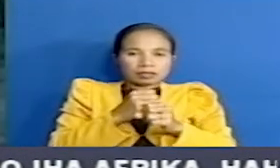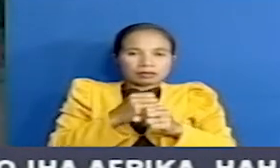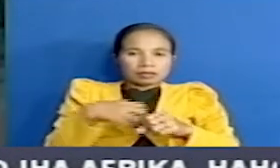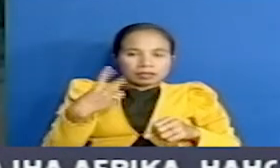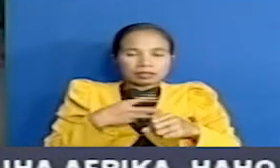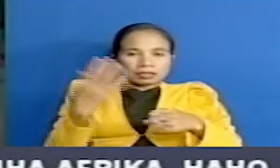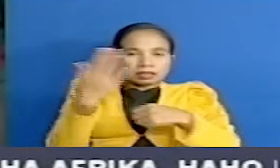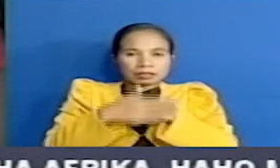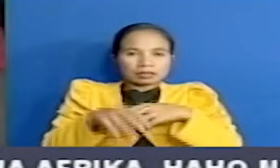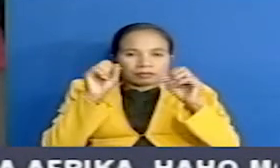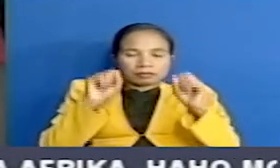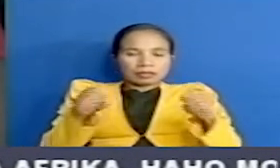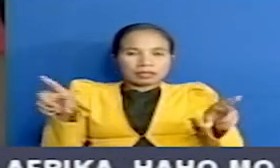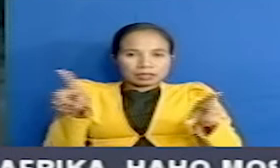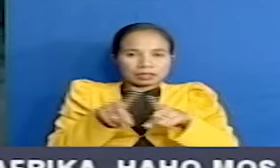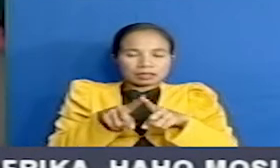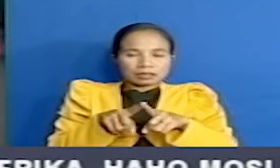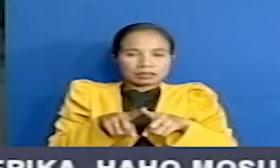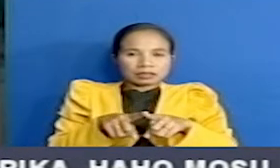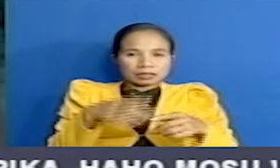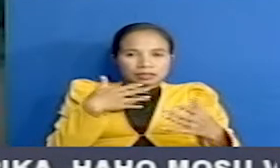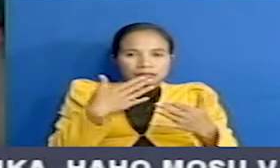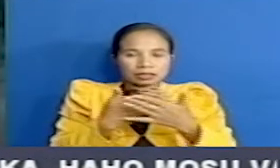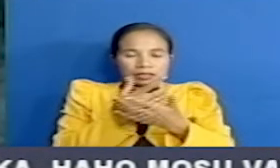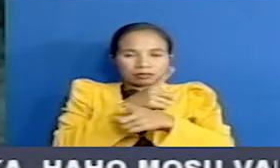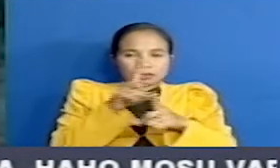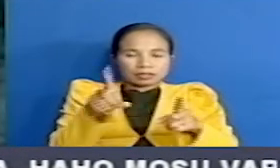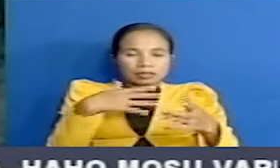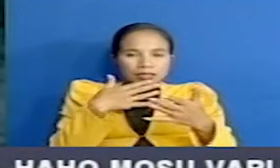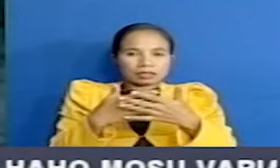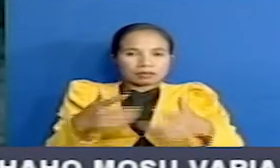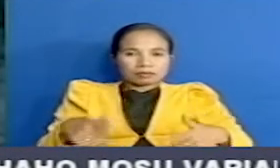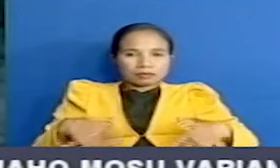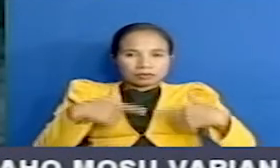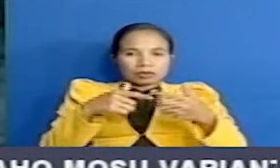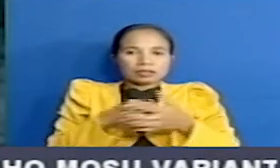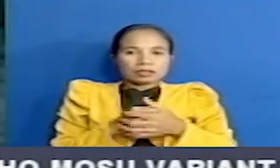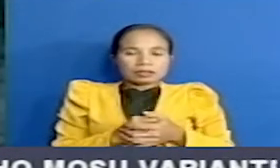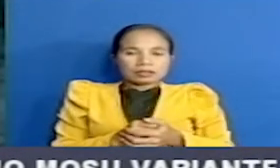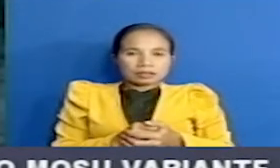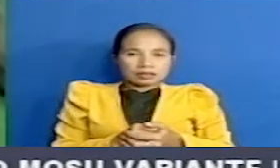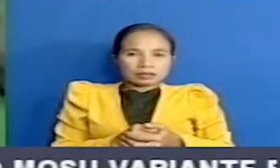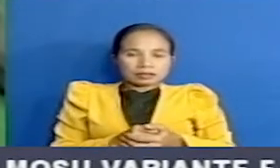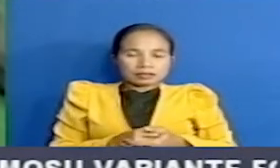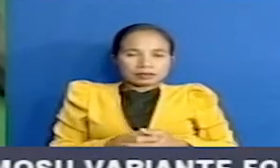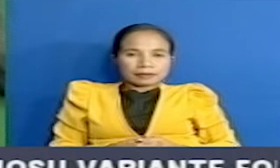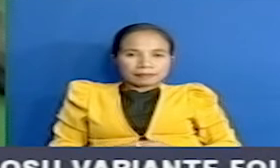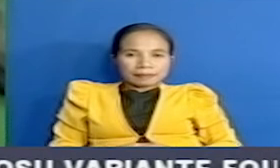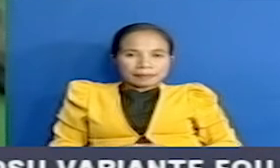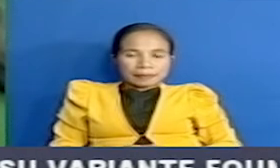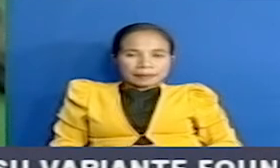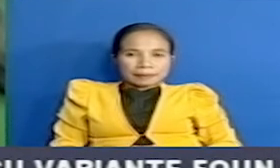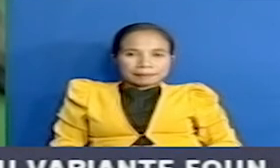itani na saung dene bele sai harmonia no liberdade liutang no moris iha paz no estabilidade. Enquanto